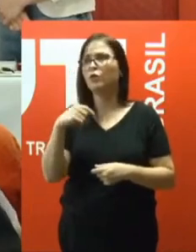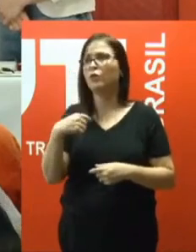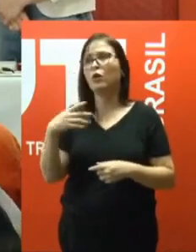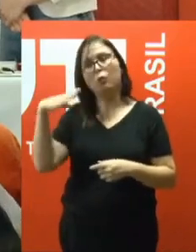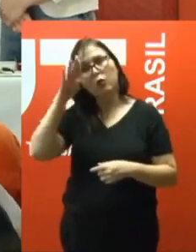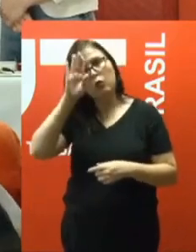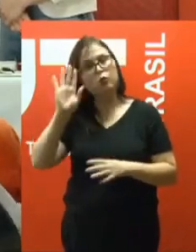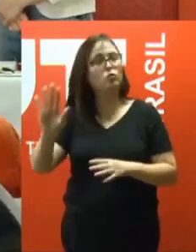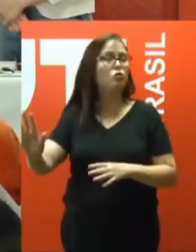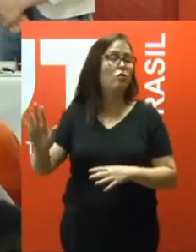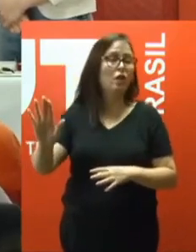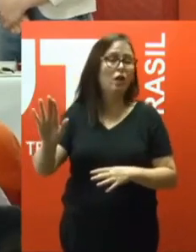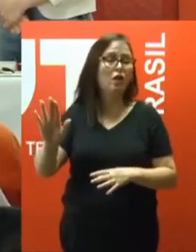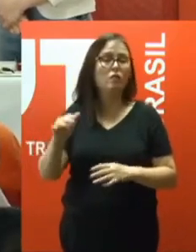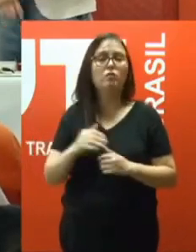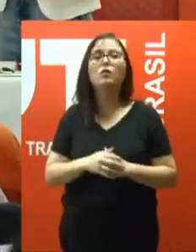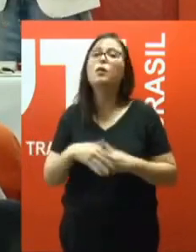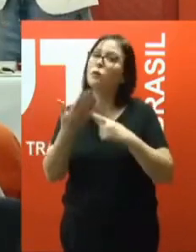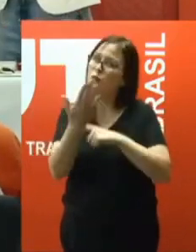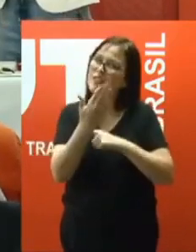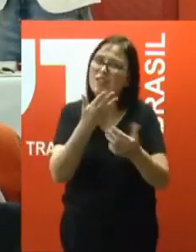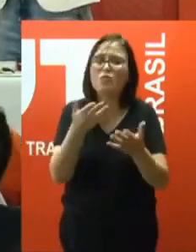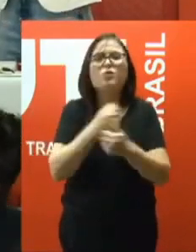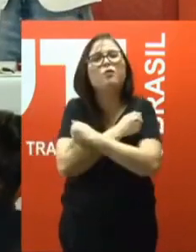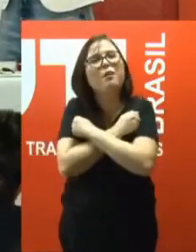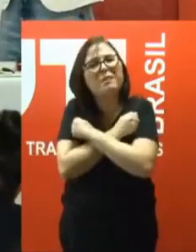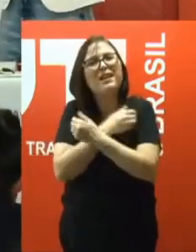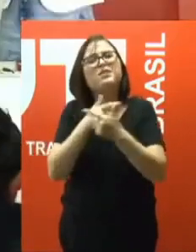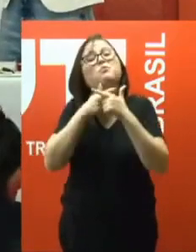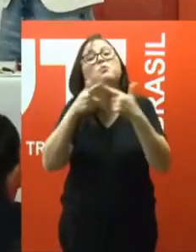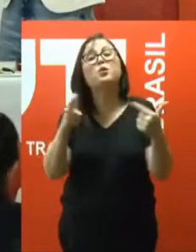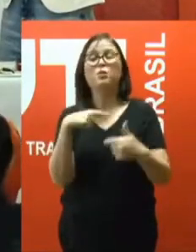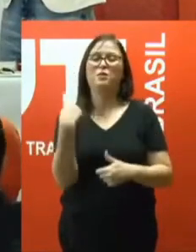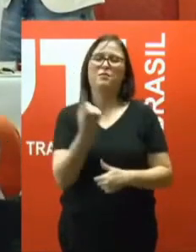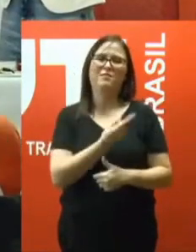Bolsonaro nos colocou. Um abraço e boa sorte para vocês também.